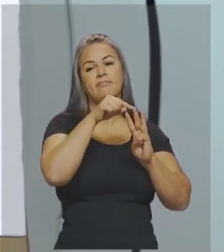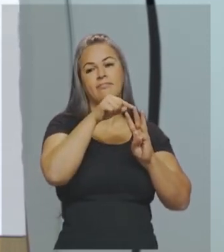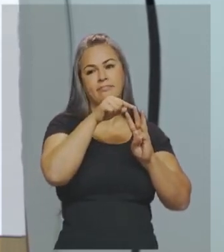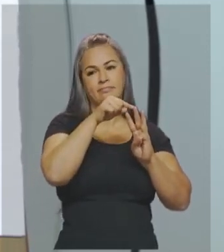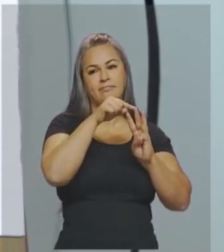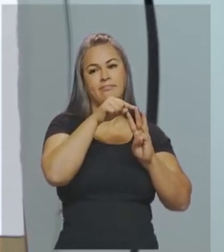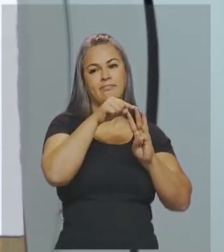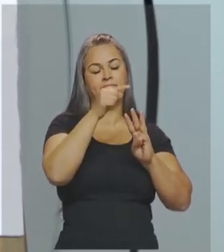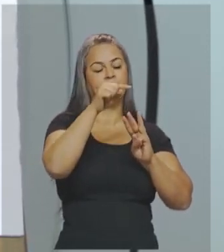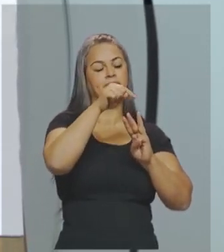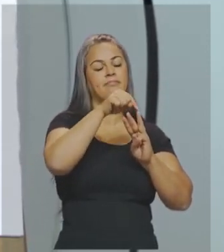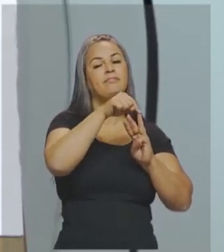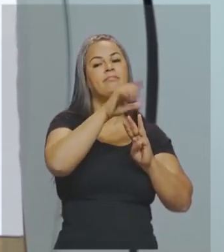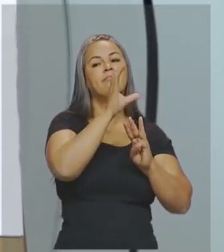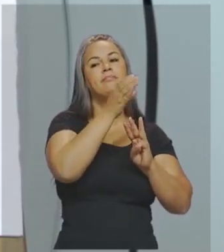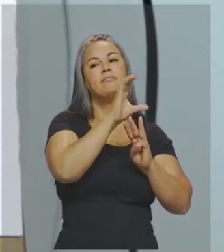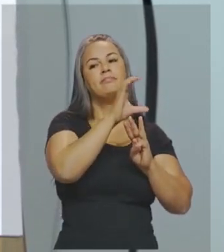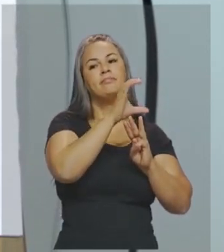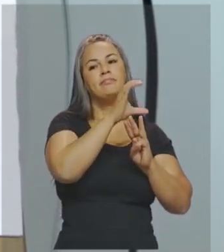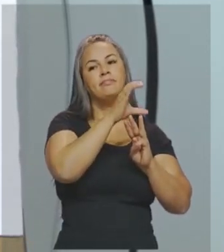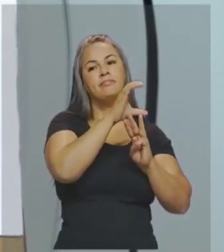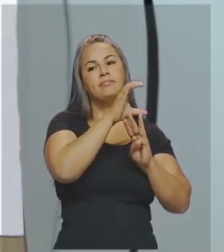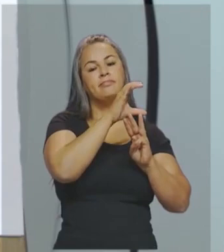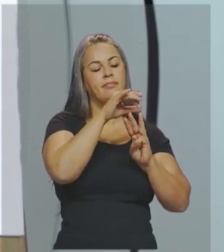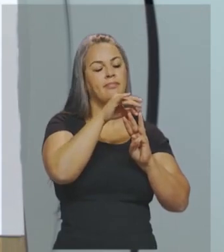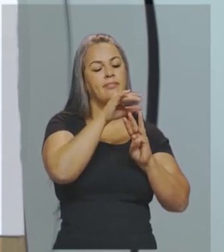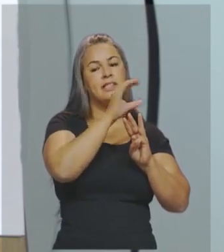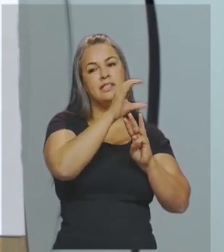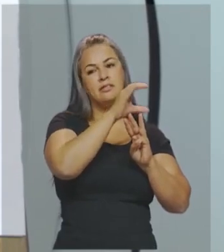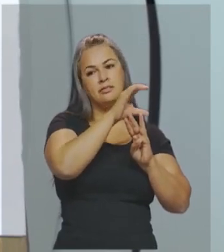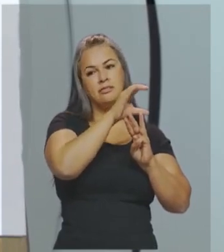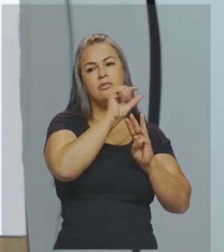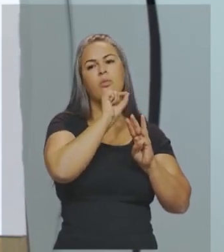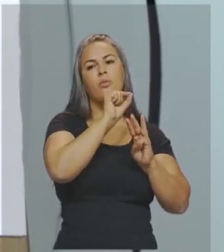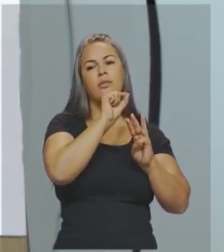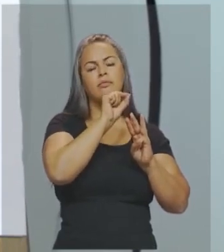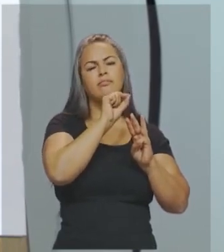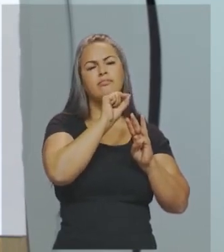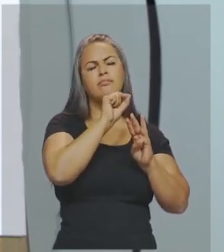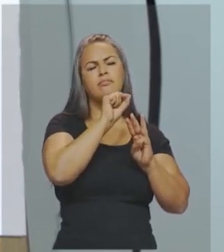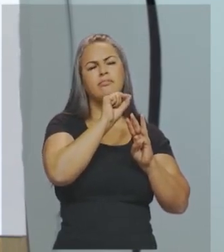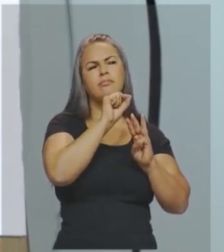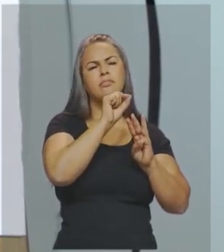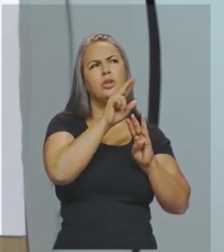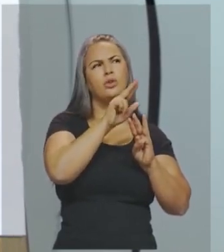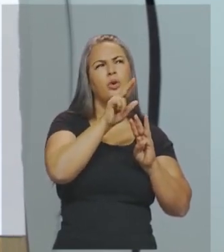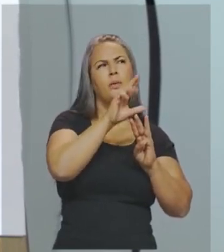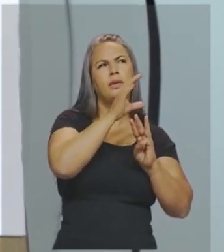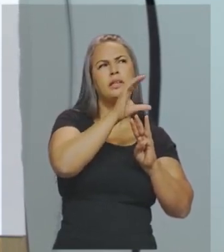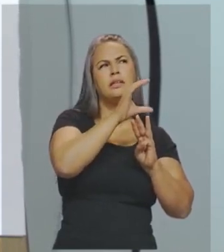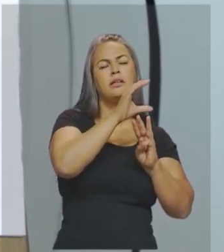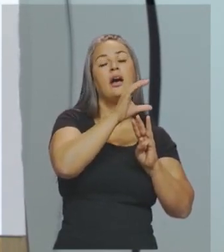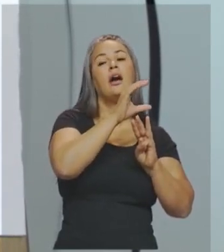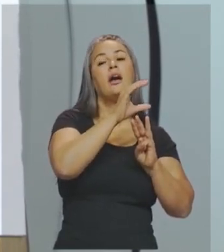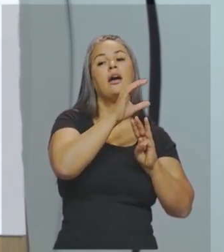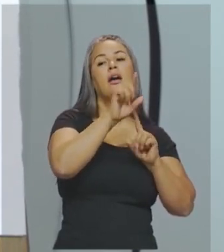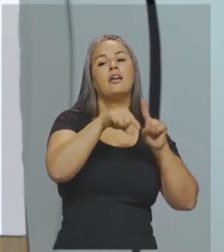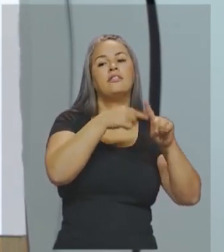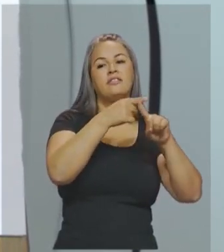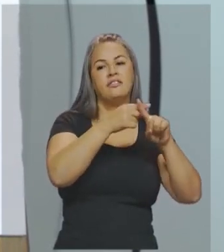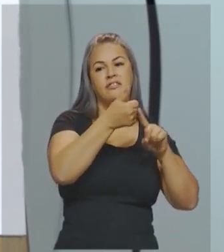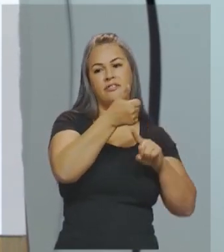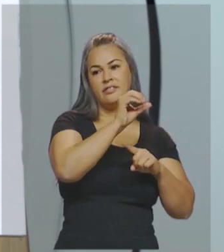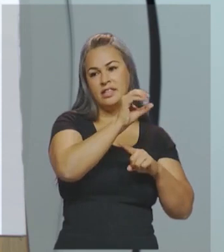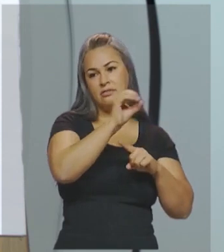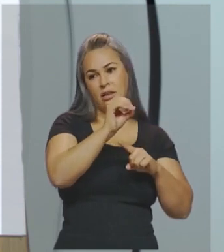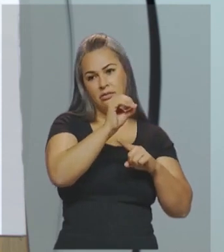10. A próxima casa aqui, quem que é? Centena. Lembra quem? 100. Então, é